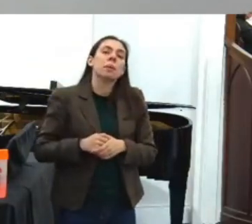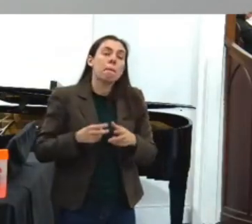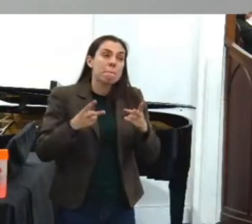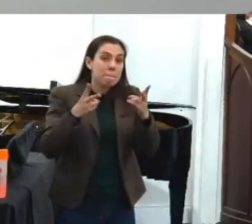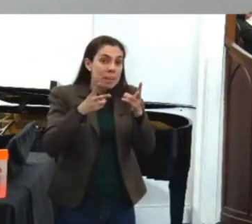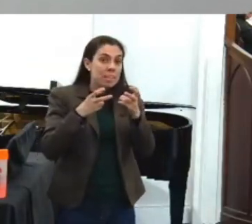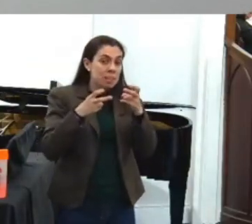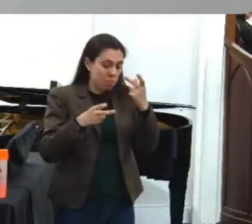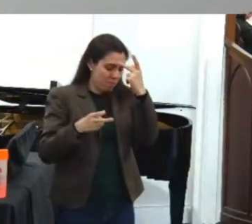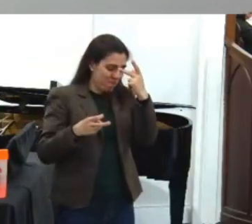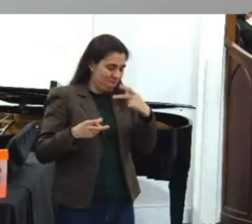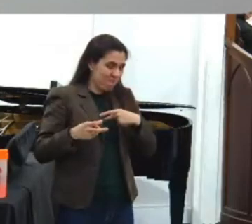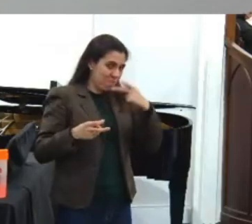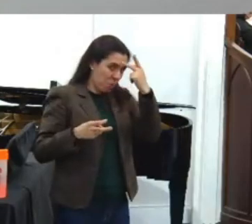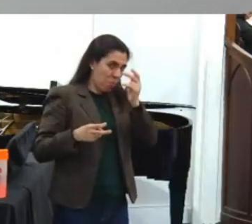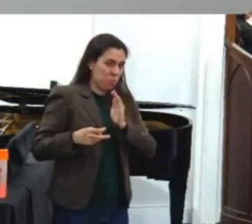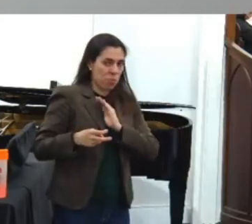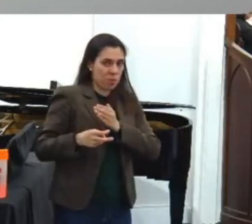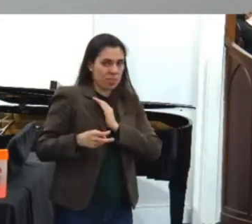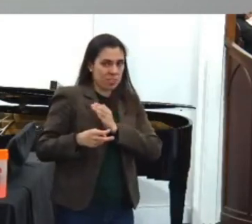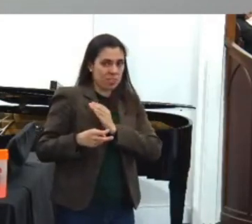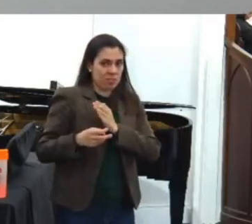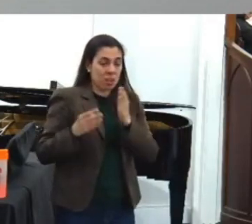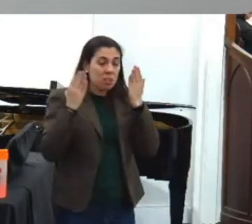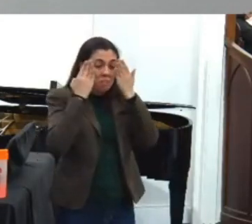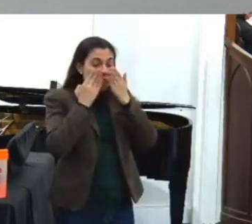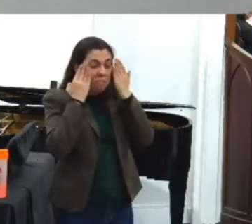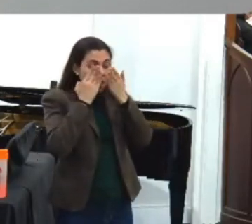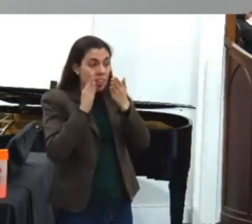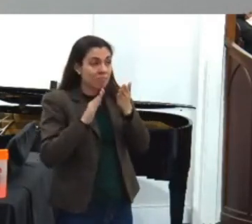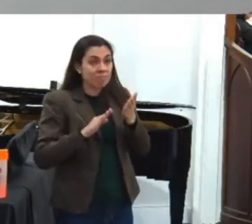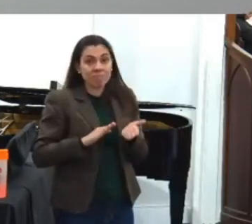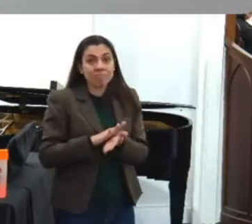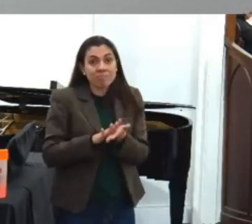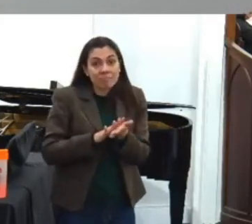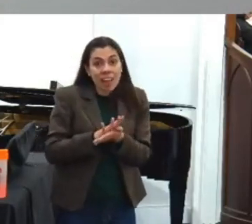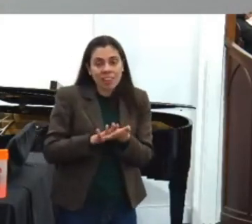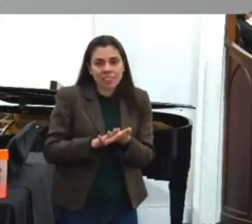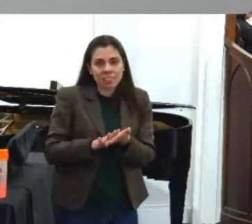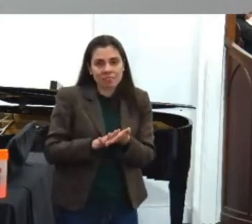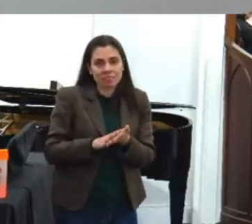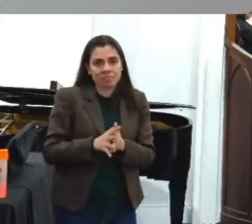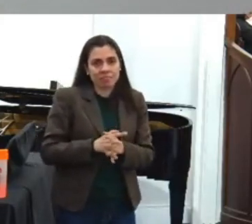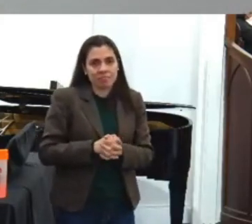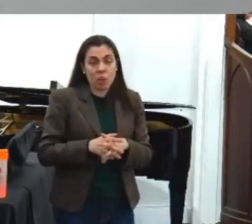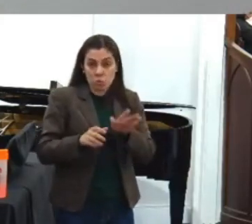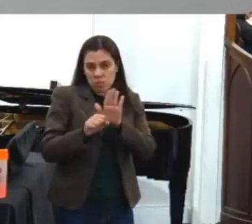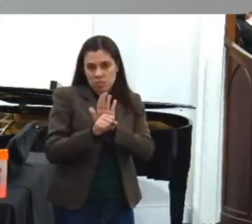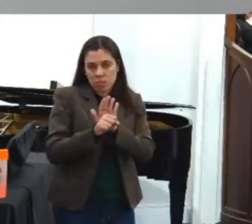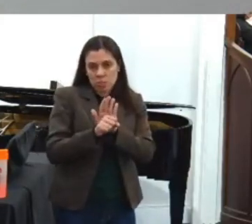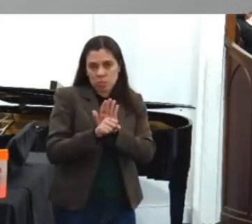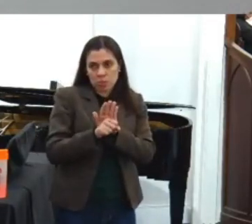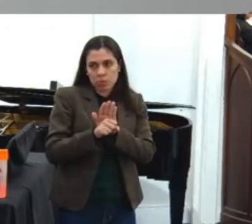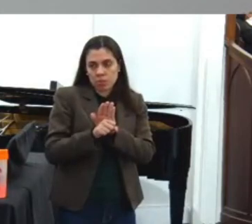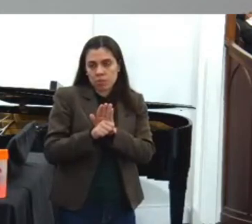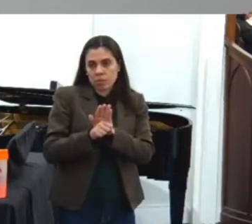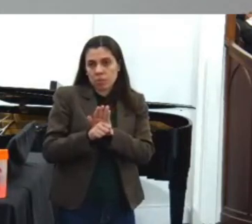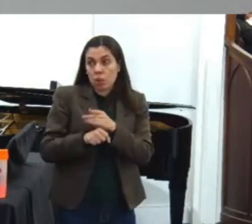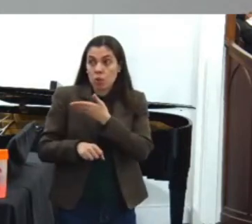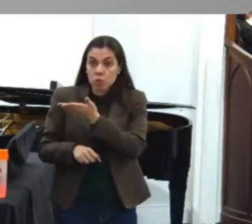estado diante de mim. Percebam que o Senhor, o